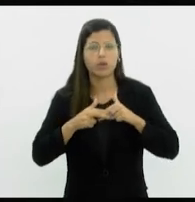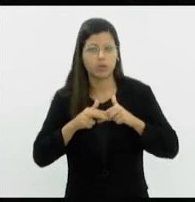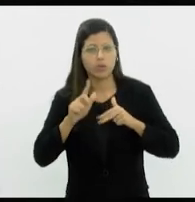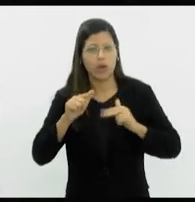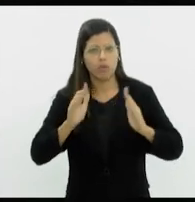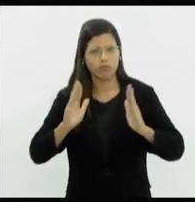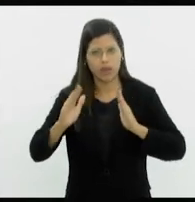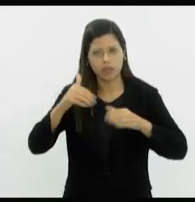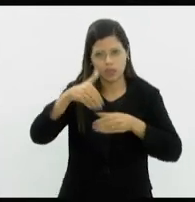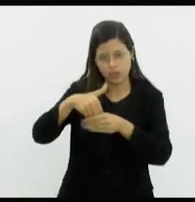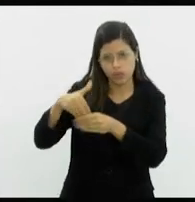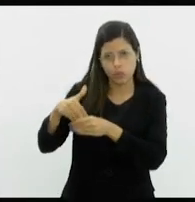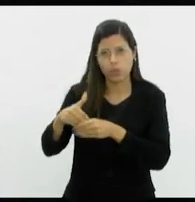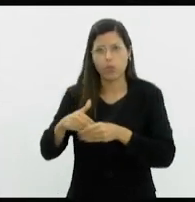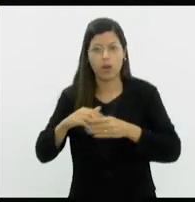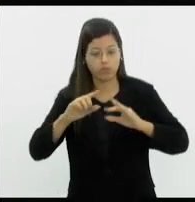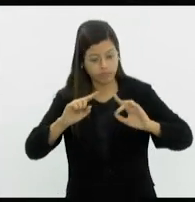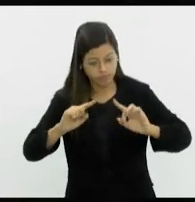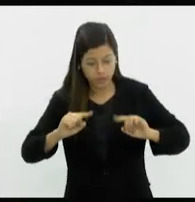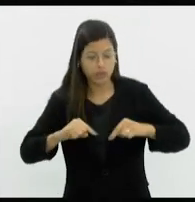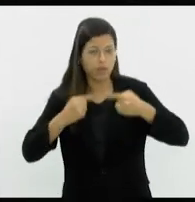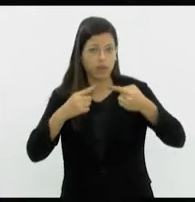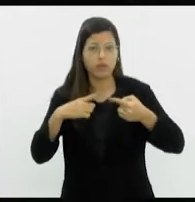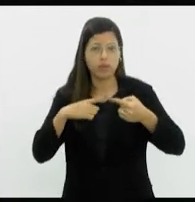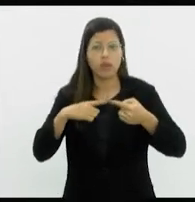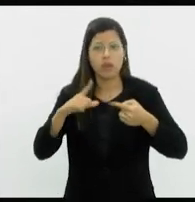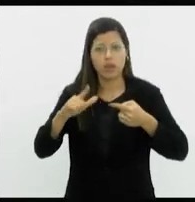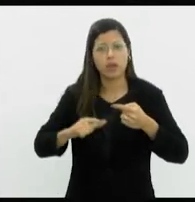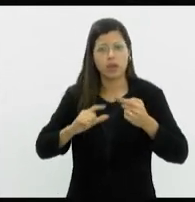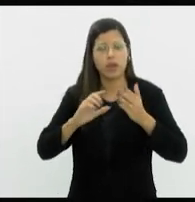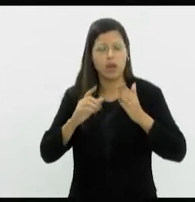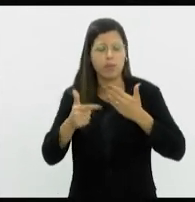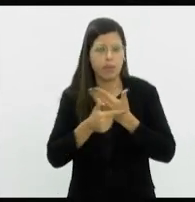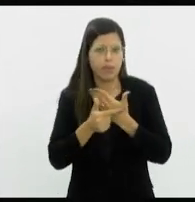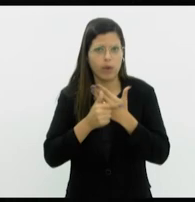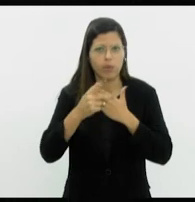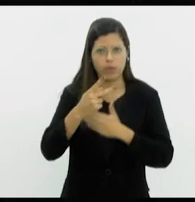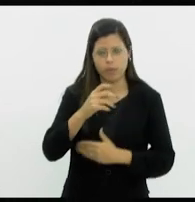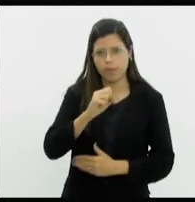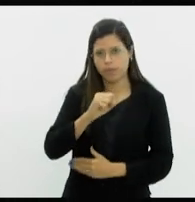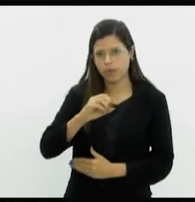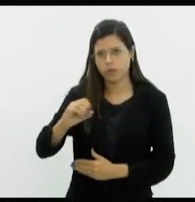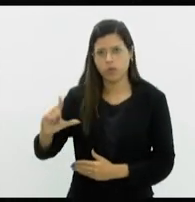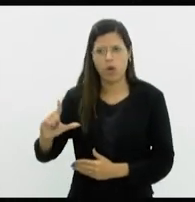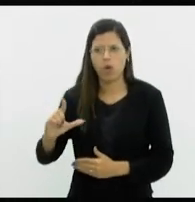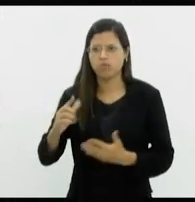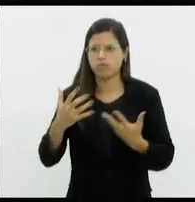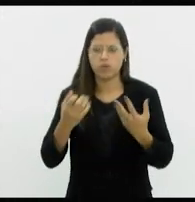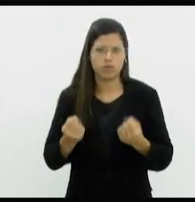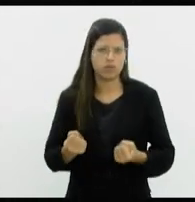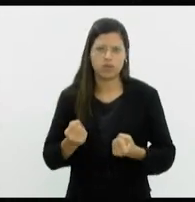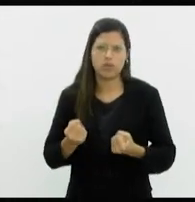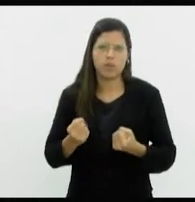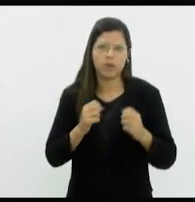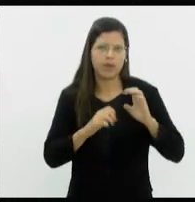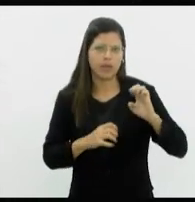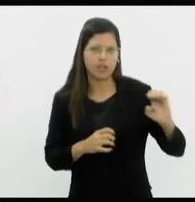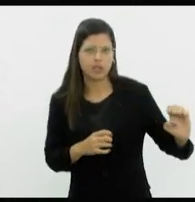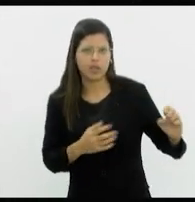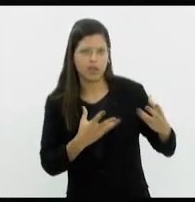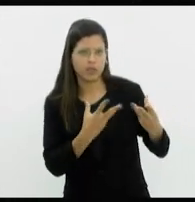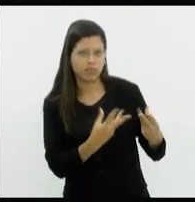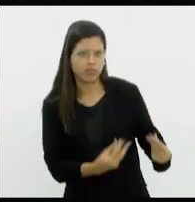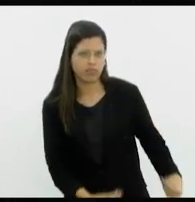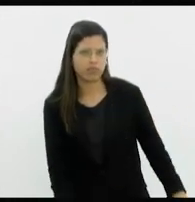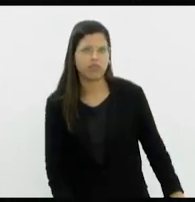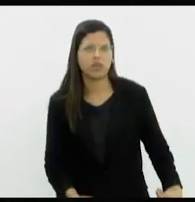dos desafios, e esse é o nosso papel, é o papel do PSOL. Não aceitamos também que a esquerda venha a se diluir com figuras que